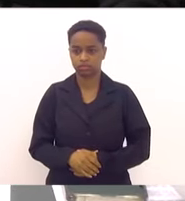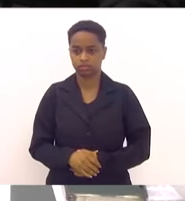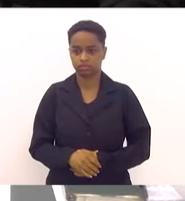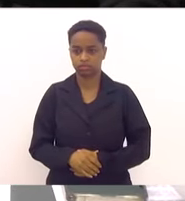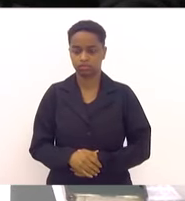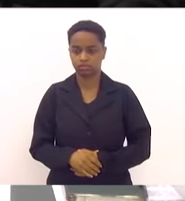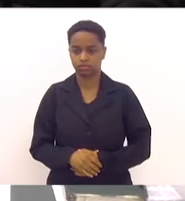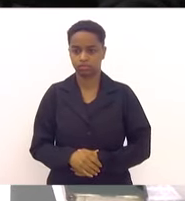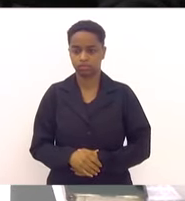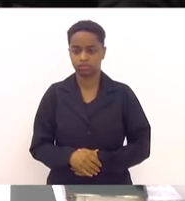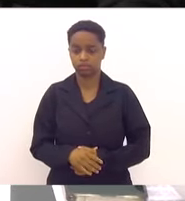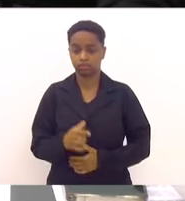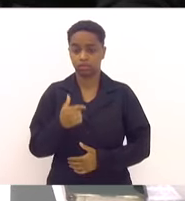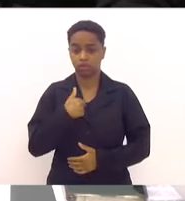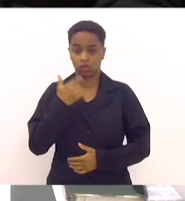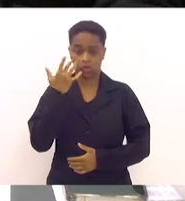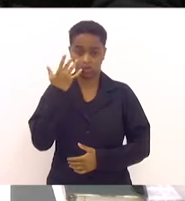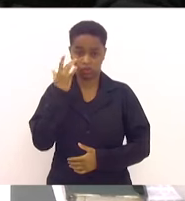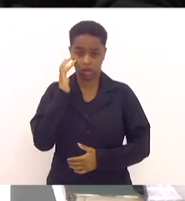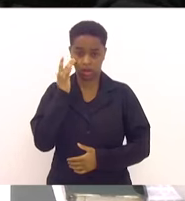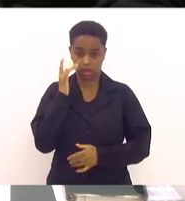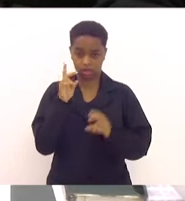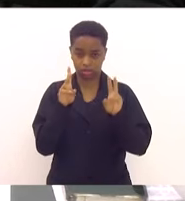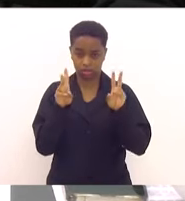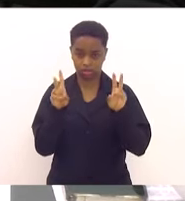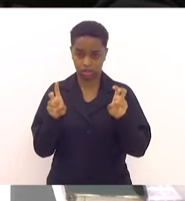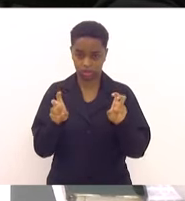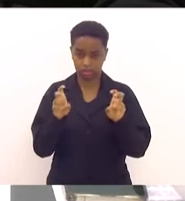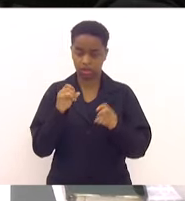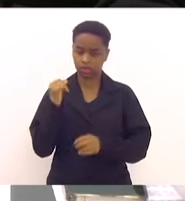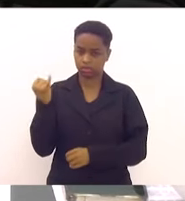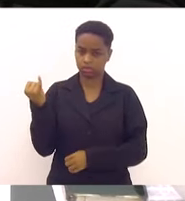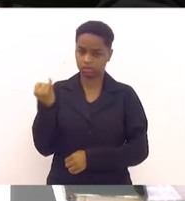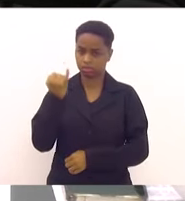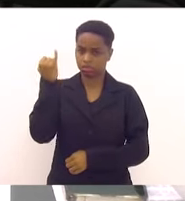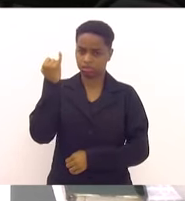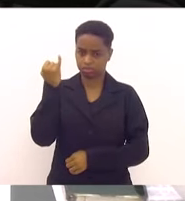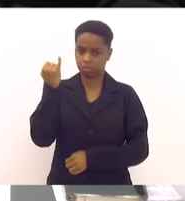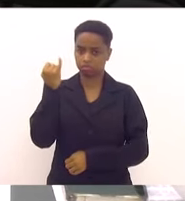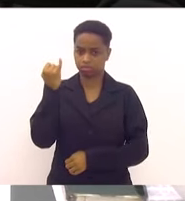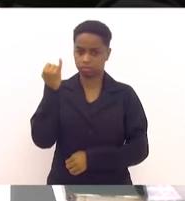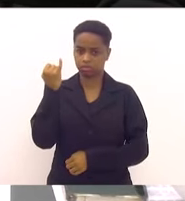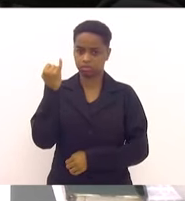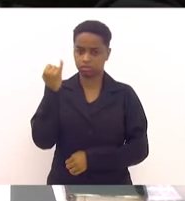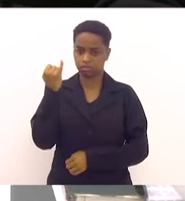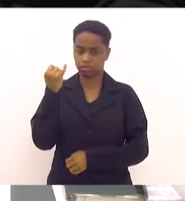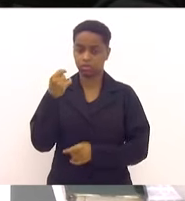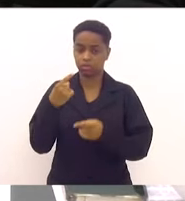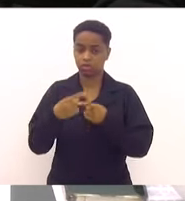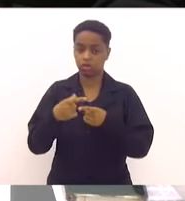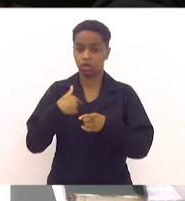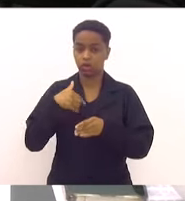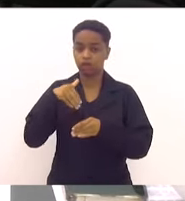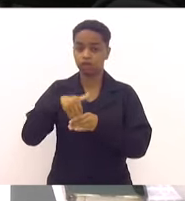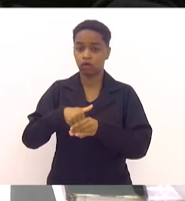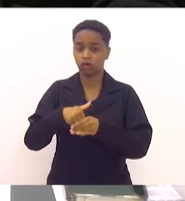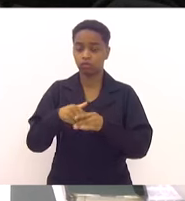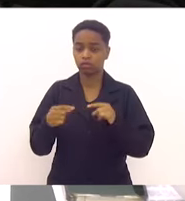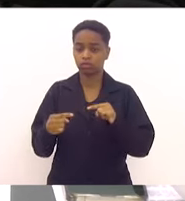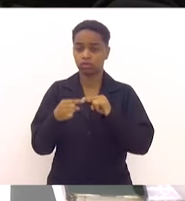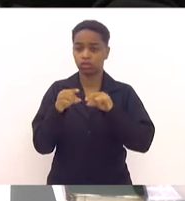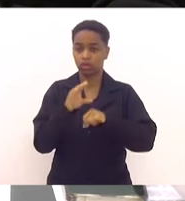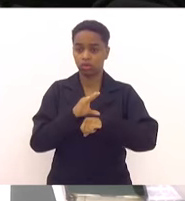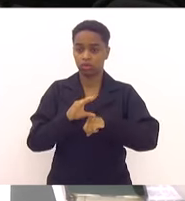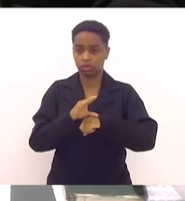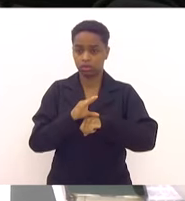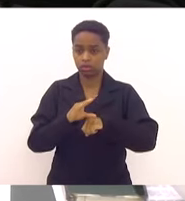Deputado Luiz Paulo. Eu acho esse tema, deputada Célia Jordão, tão relevante que o meu voto é pela